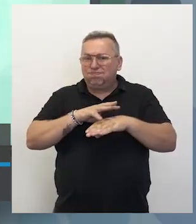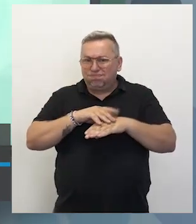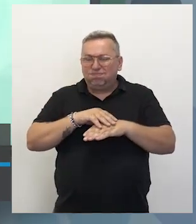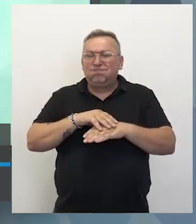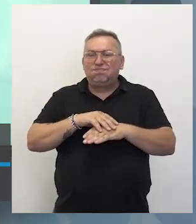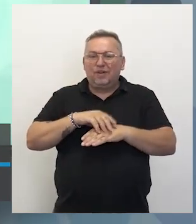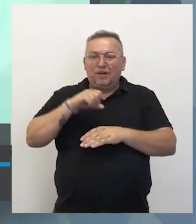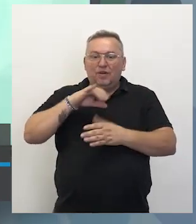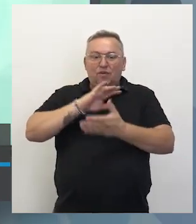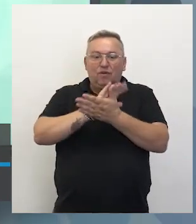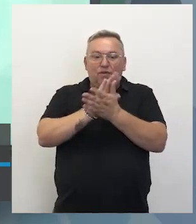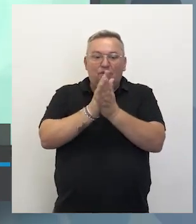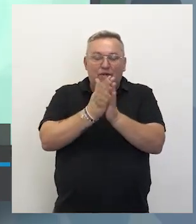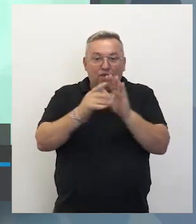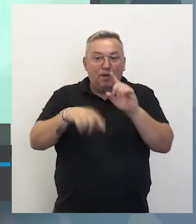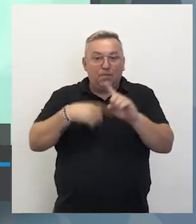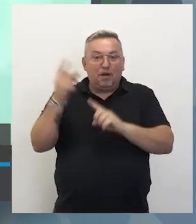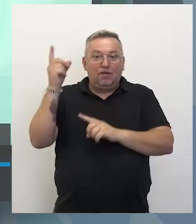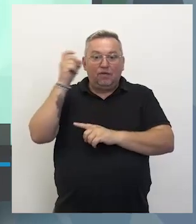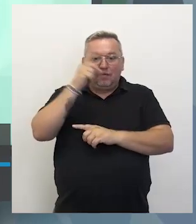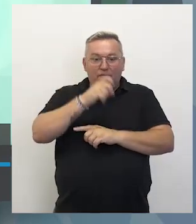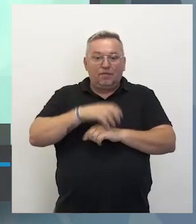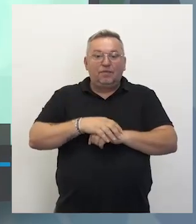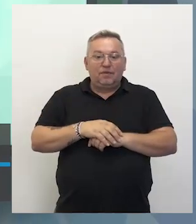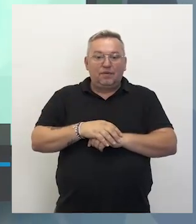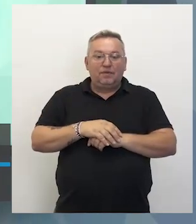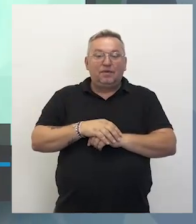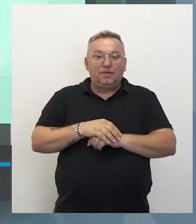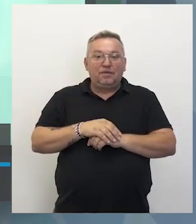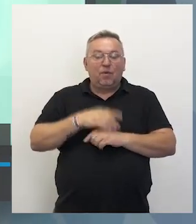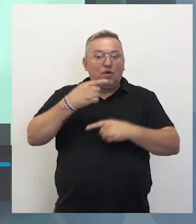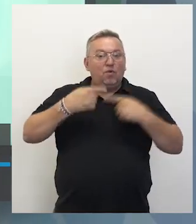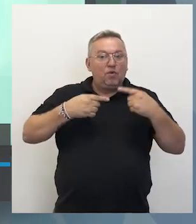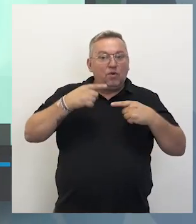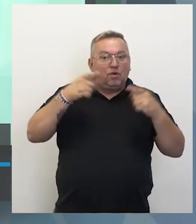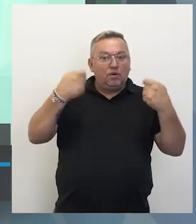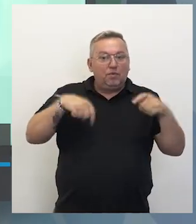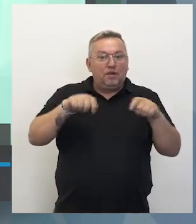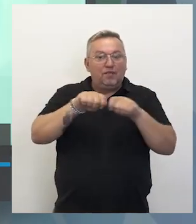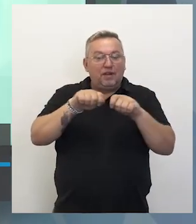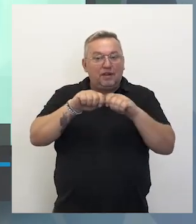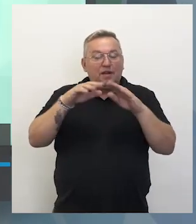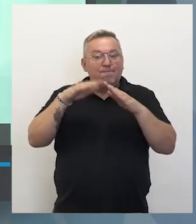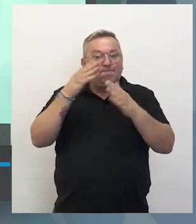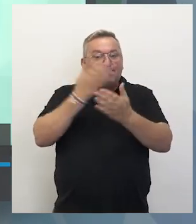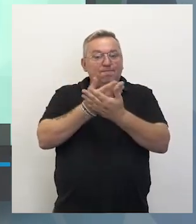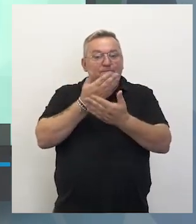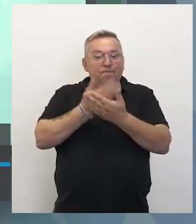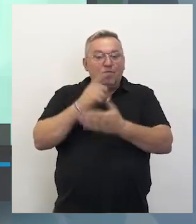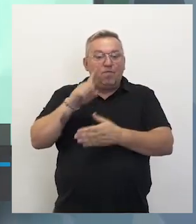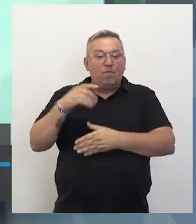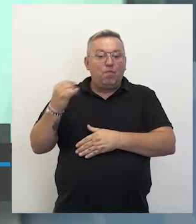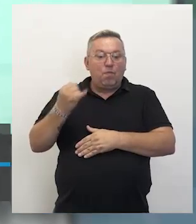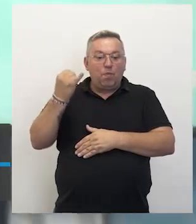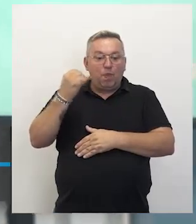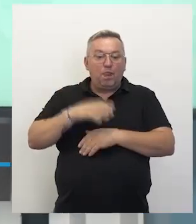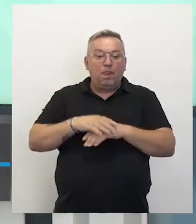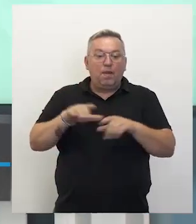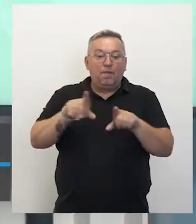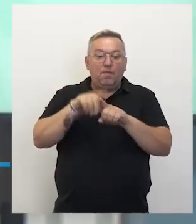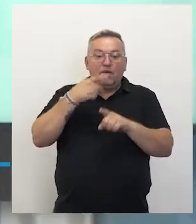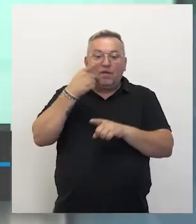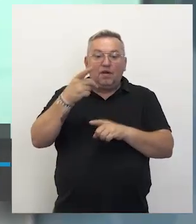gente destruir, fica mais difícil. Esse é o tipo de discussão que eu acho que a gente precisa fazer na nossa escola e é importante. Eu quero dizer,